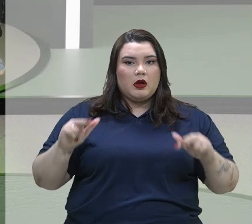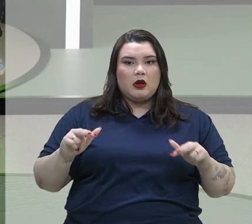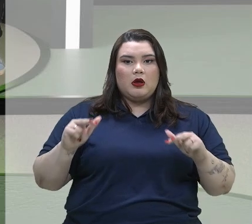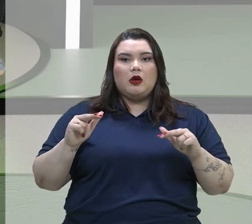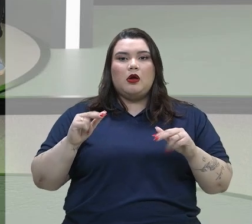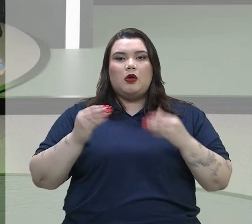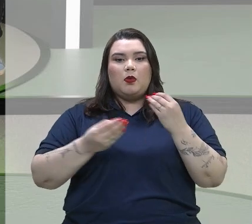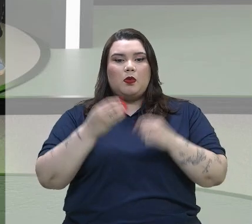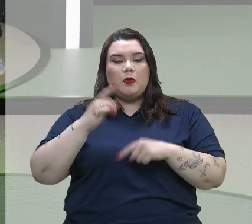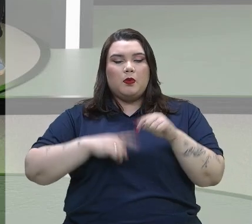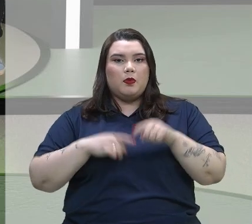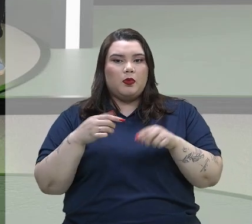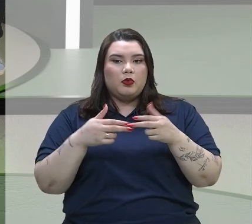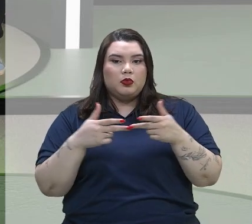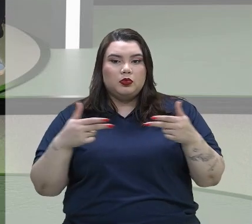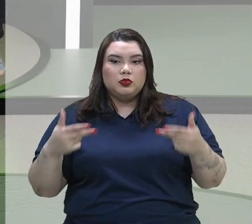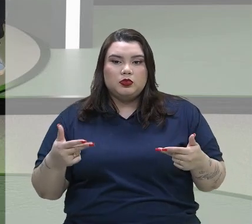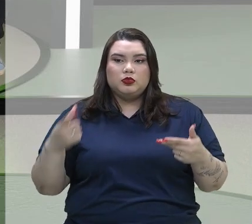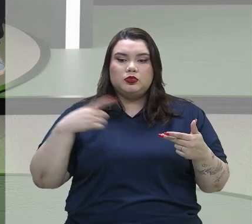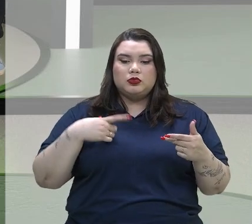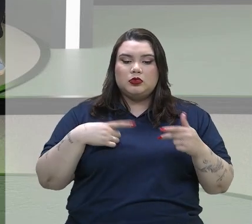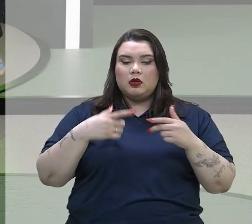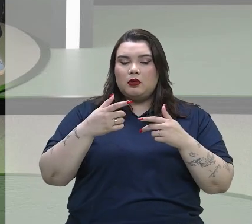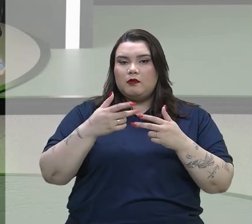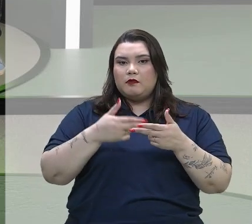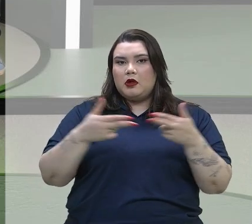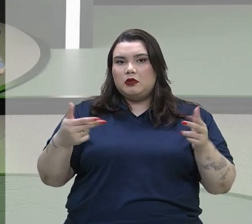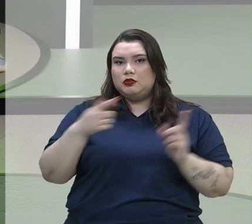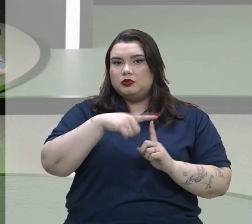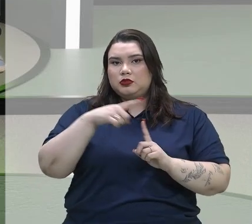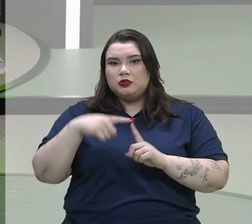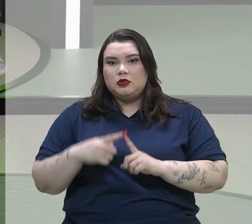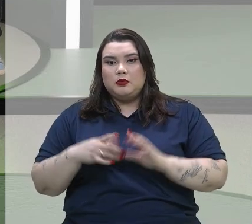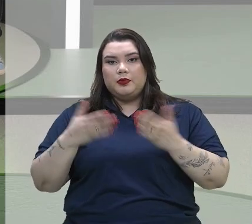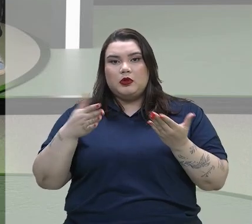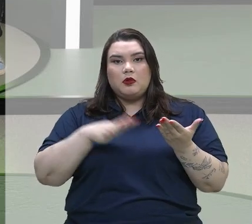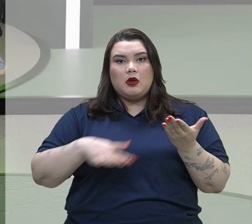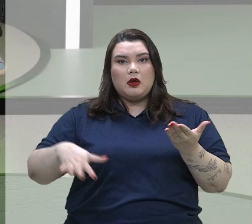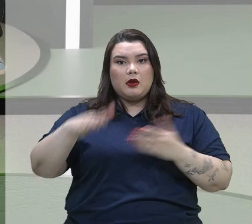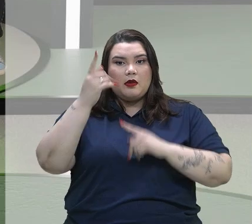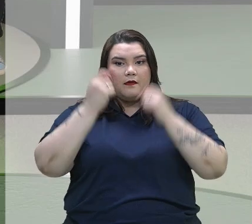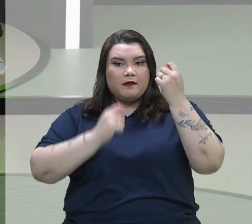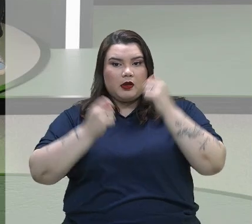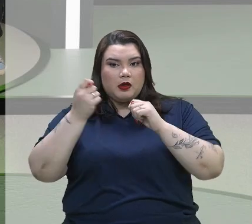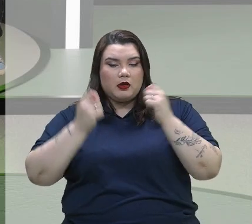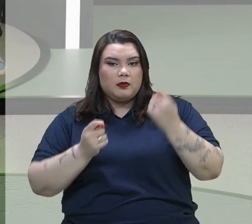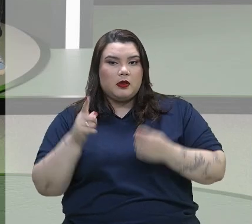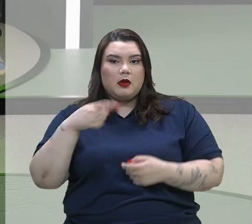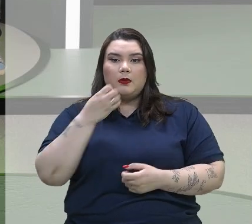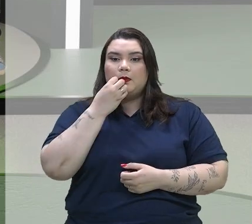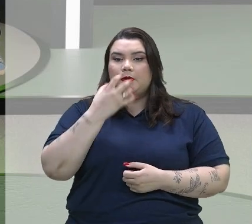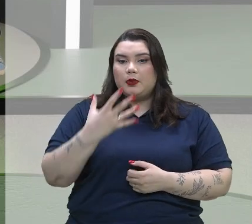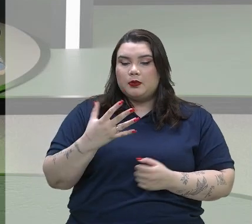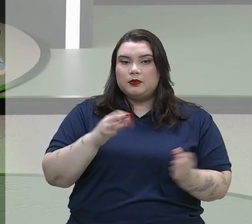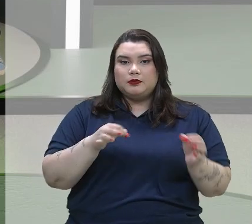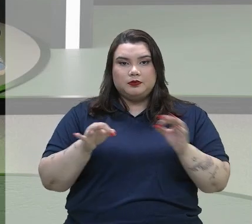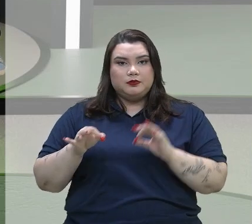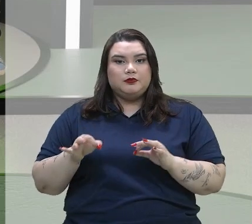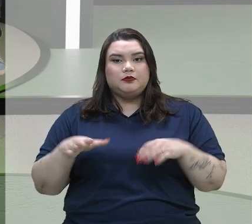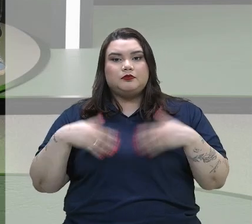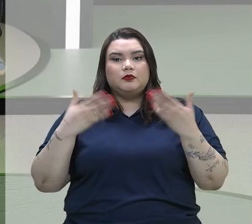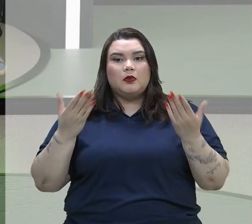vários produtos, né? Ter várias formas, e isso para a indústria de plástico é legal, né?